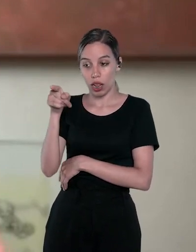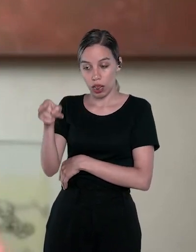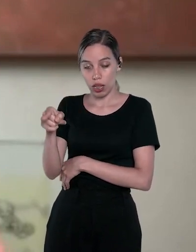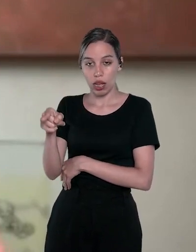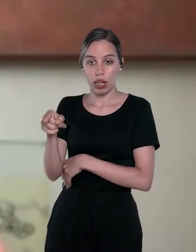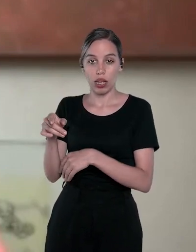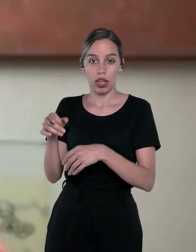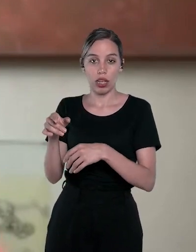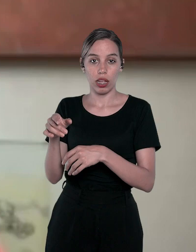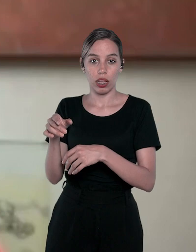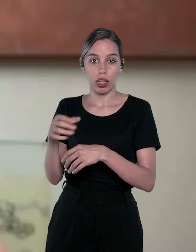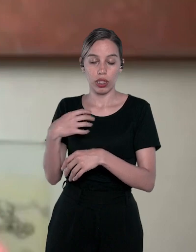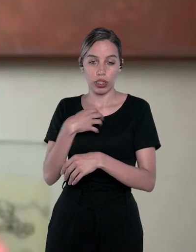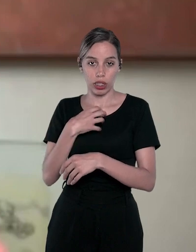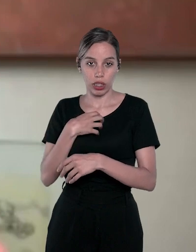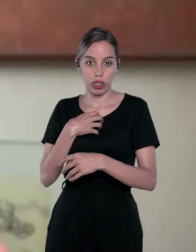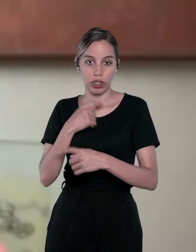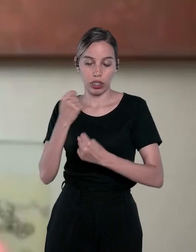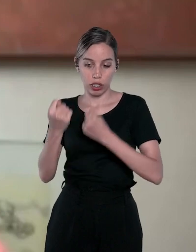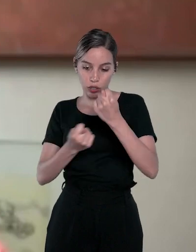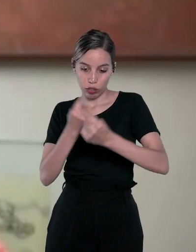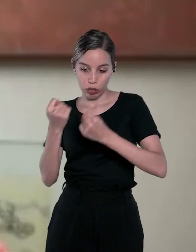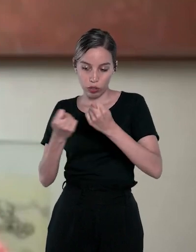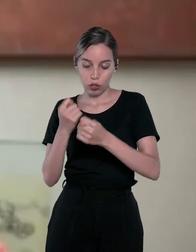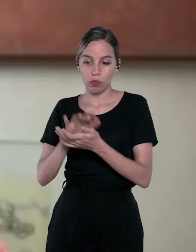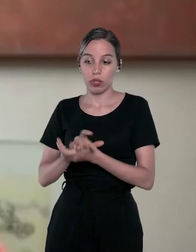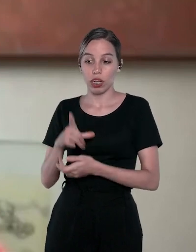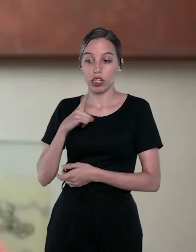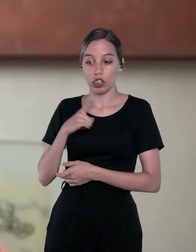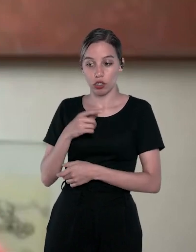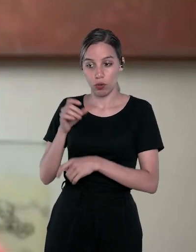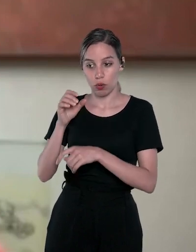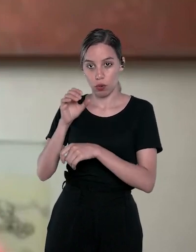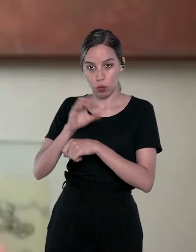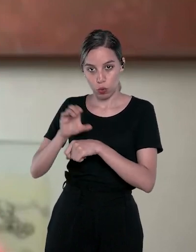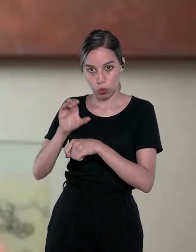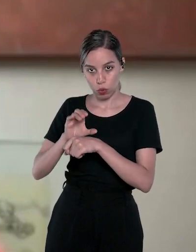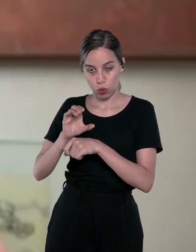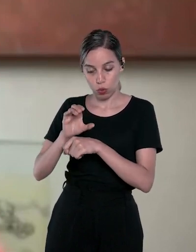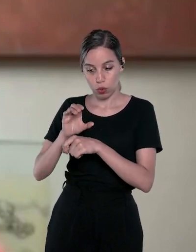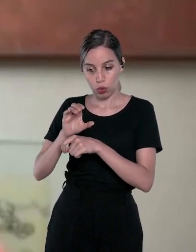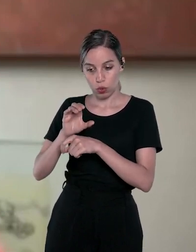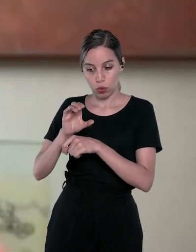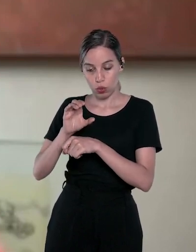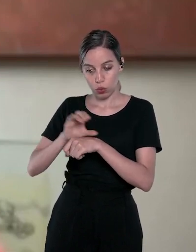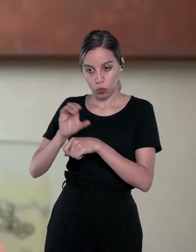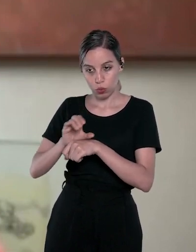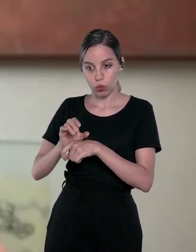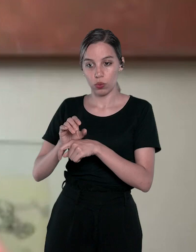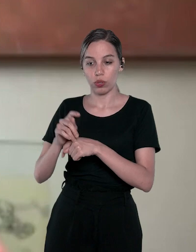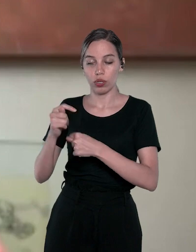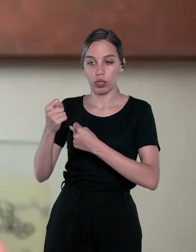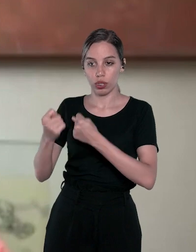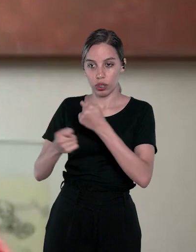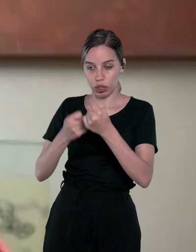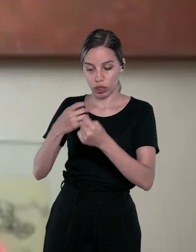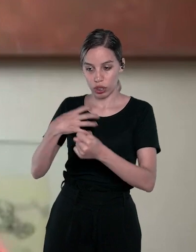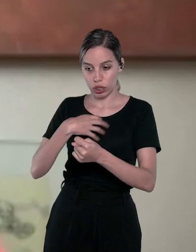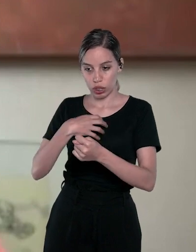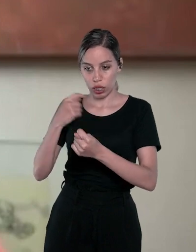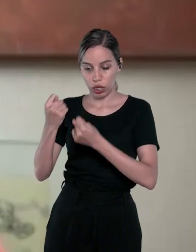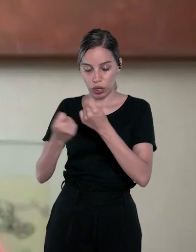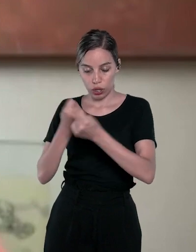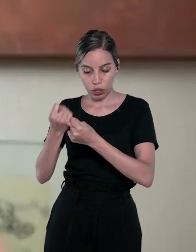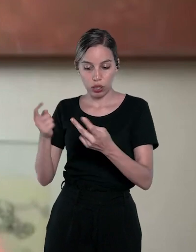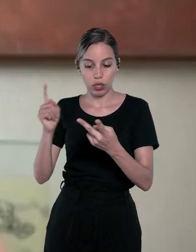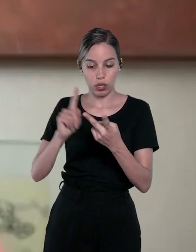disponibilizava esse curso, os cursos de Economia, o curso de Sociologia e Política e o curso de Administração. O curso